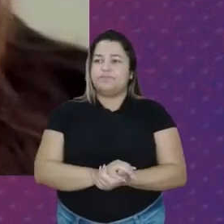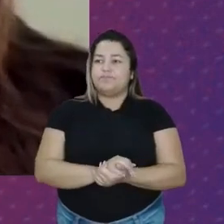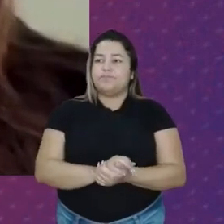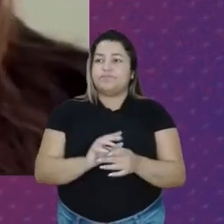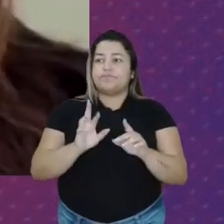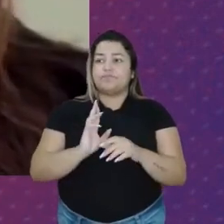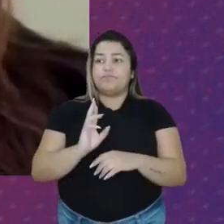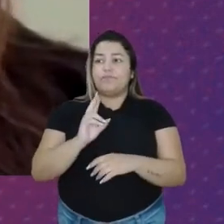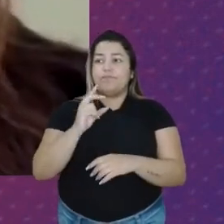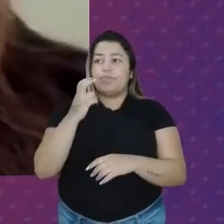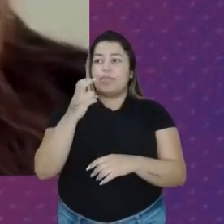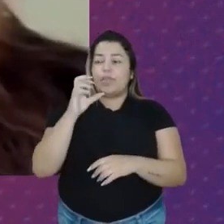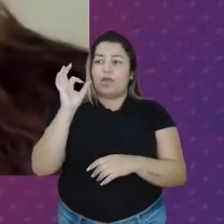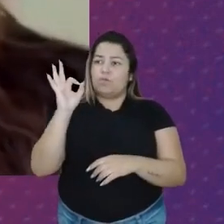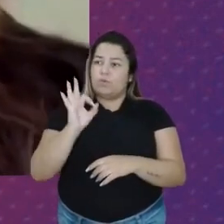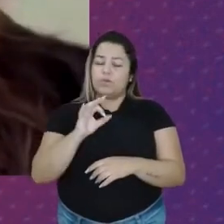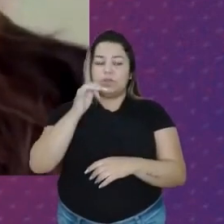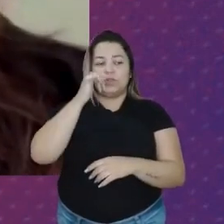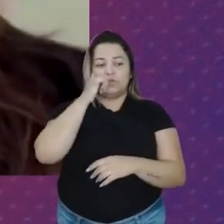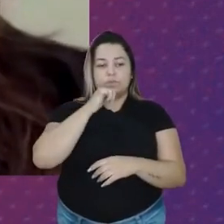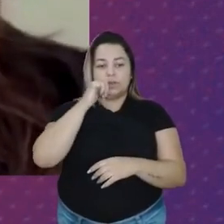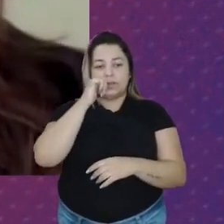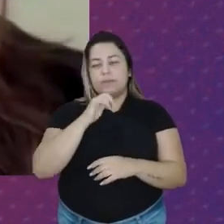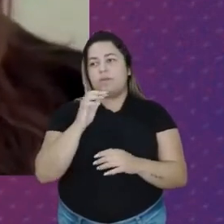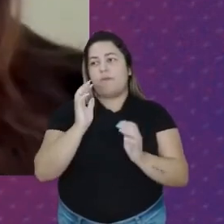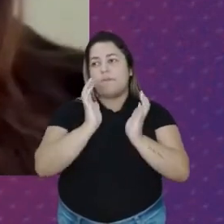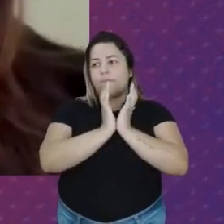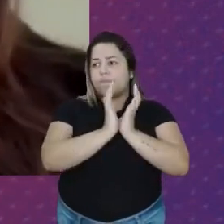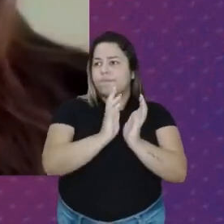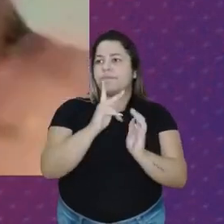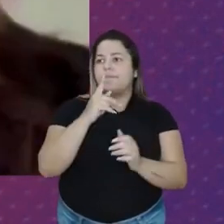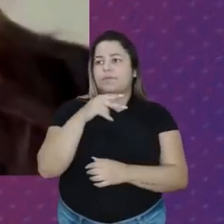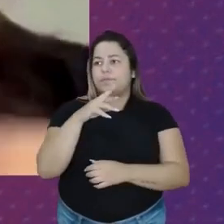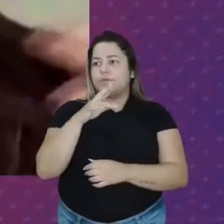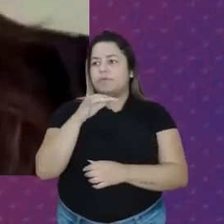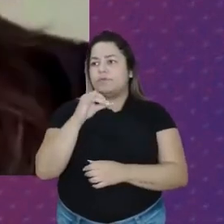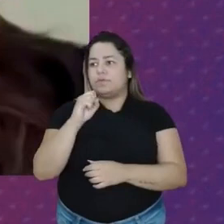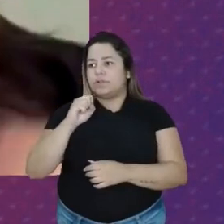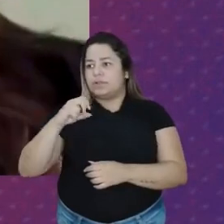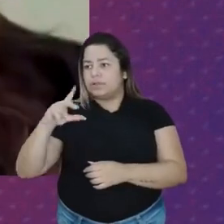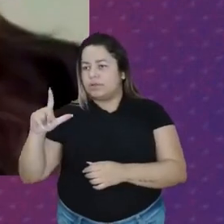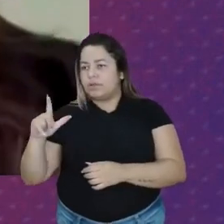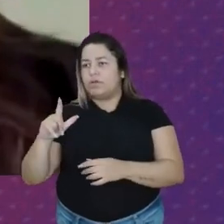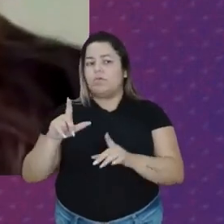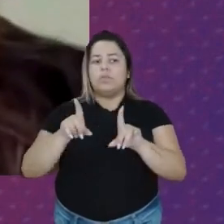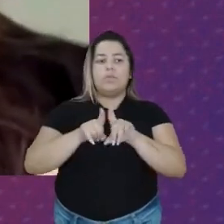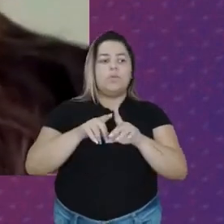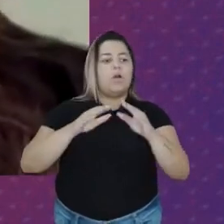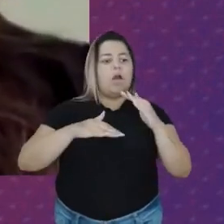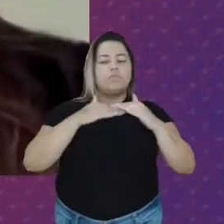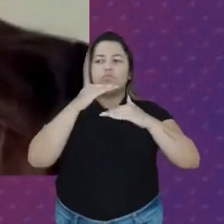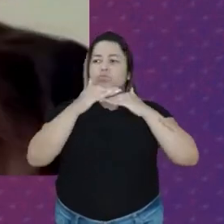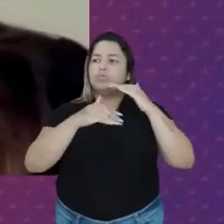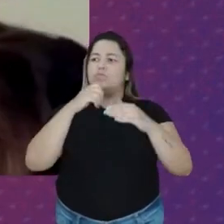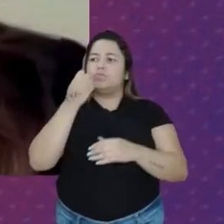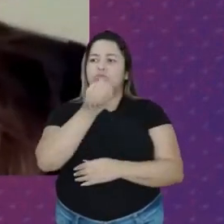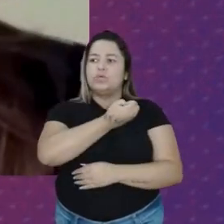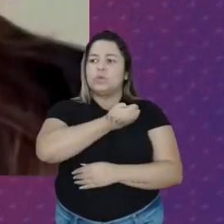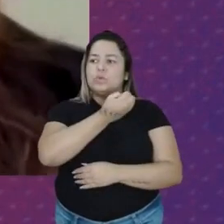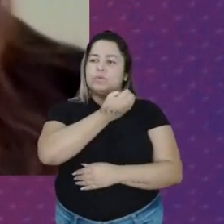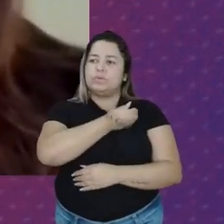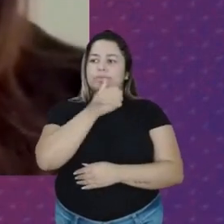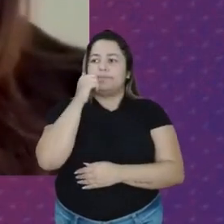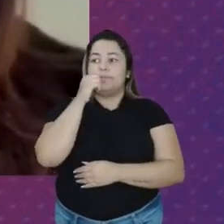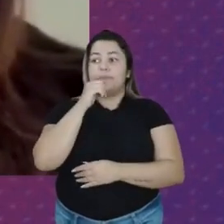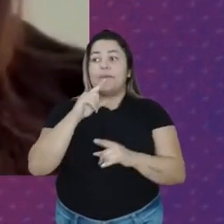que apresentar pelo menos 30% de mulheres nas chapas proporcionais, e aí, se for conforme for aumentando o número de mulheres, se vai aumentando o número de